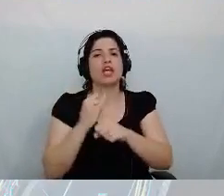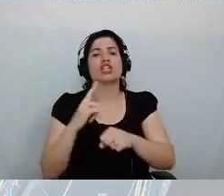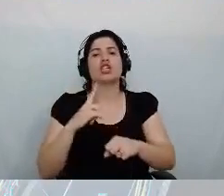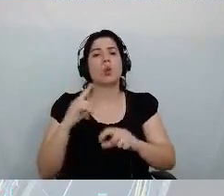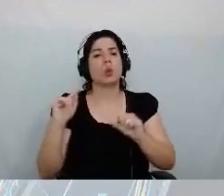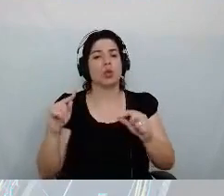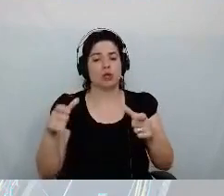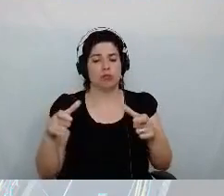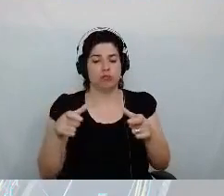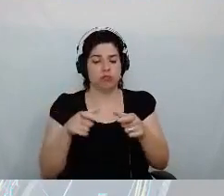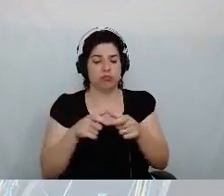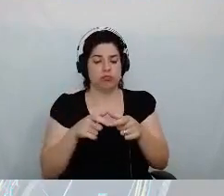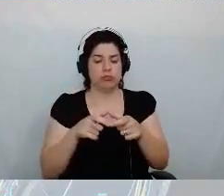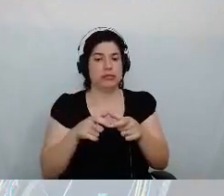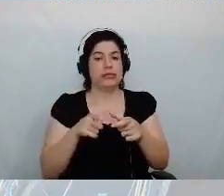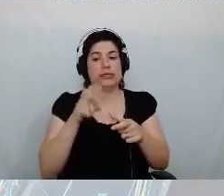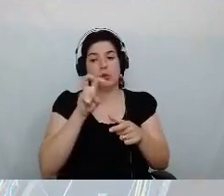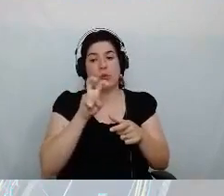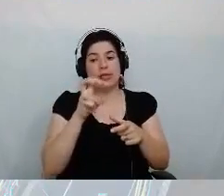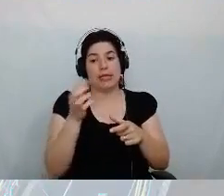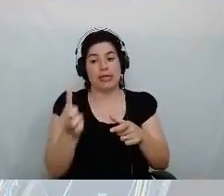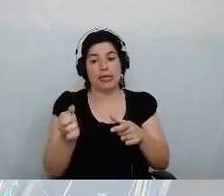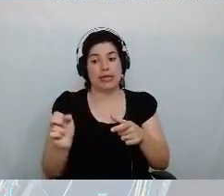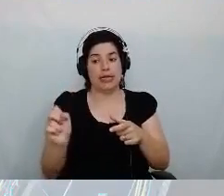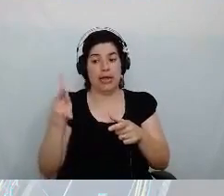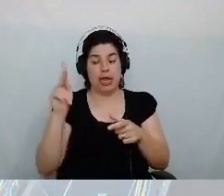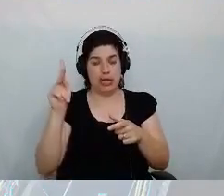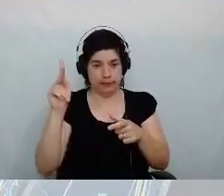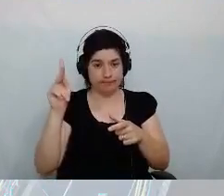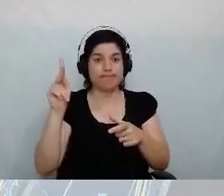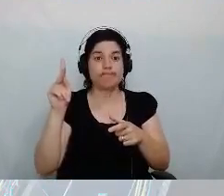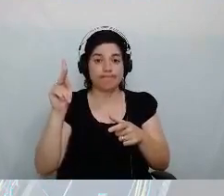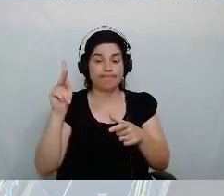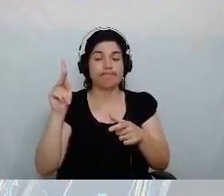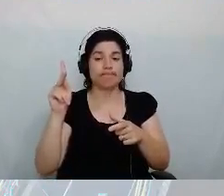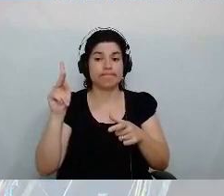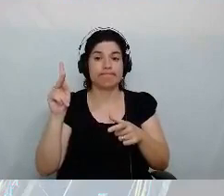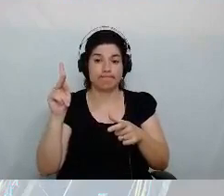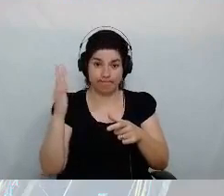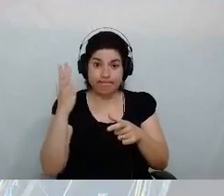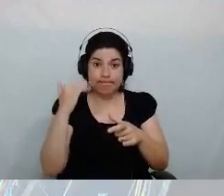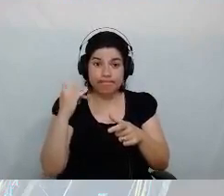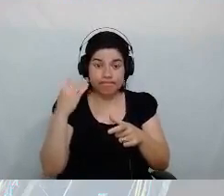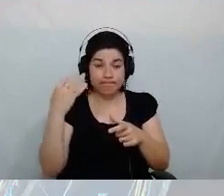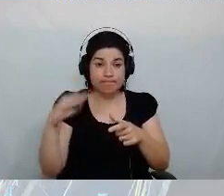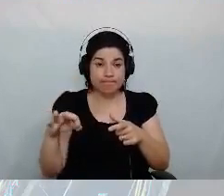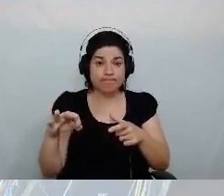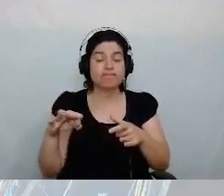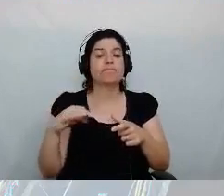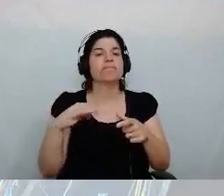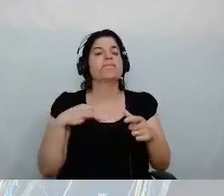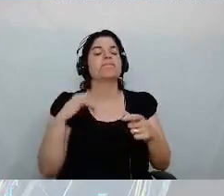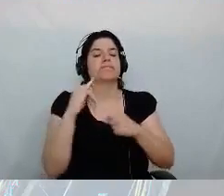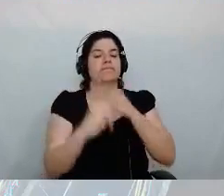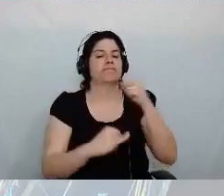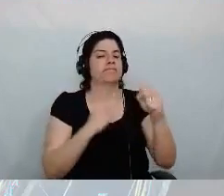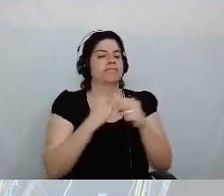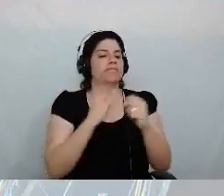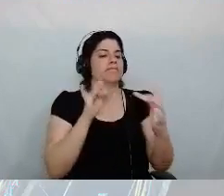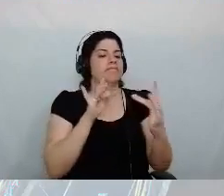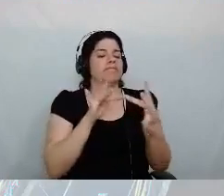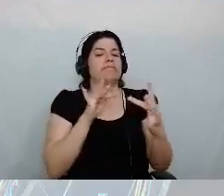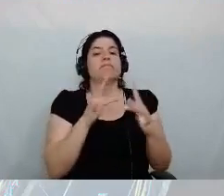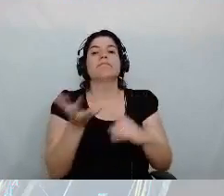de 56K. Certo? Quando eu me conectava na internet, qual era a